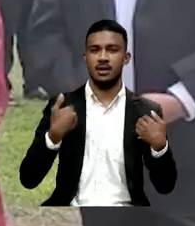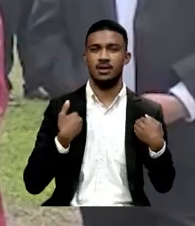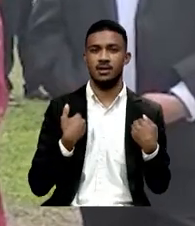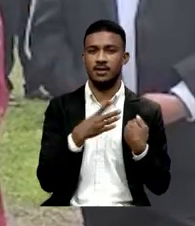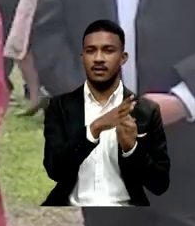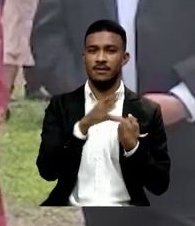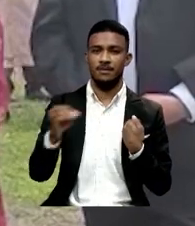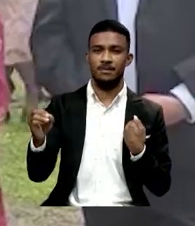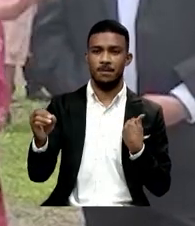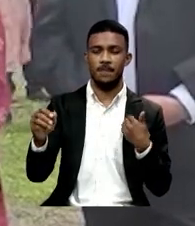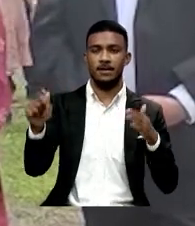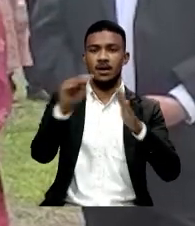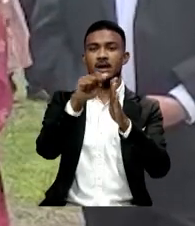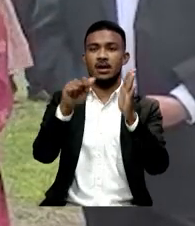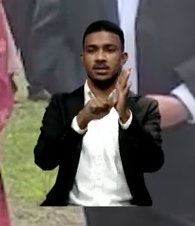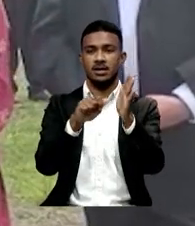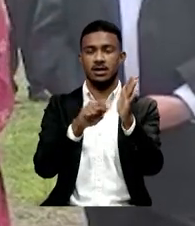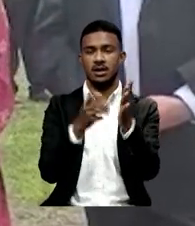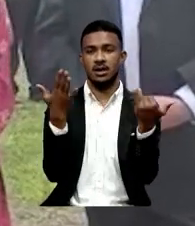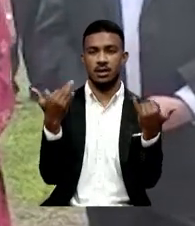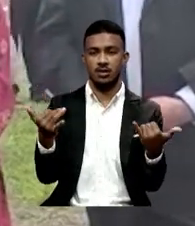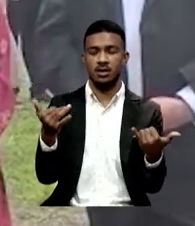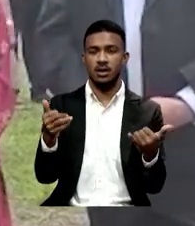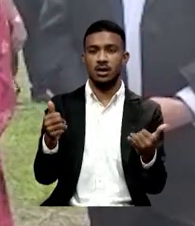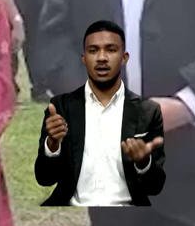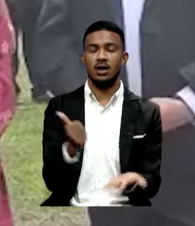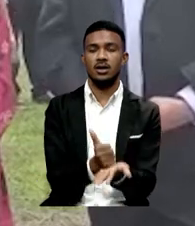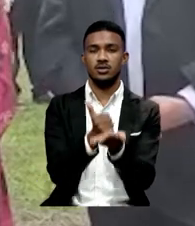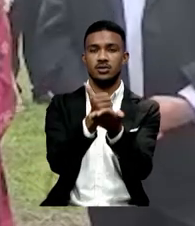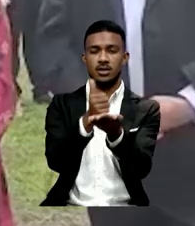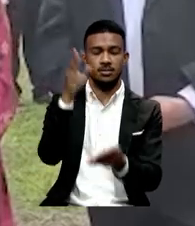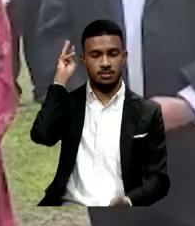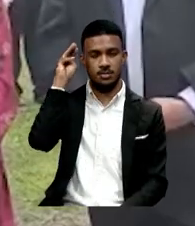agenda, agora já dá o calazuro ela, ministra